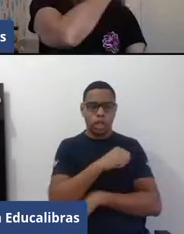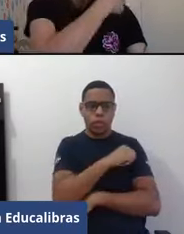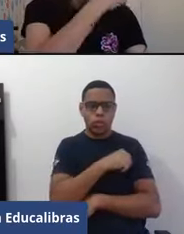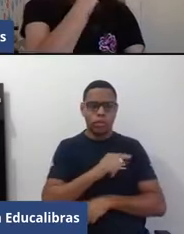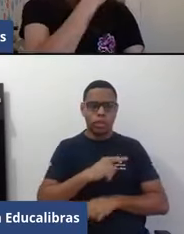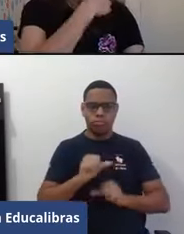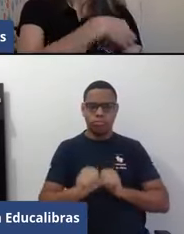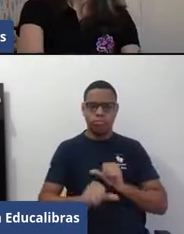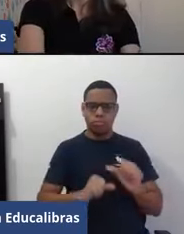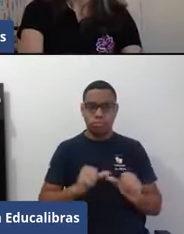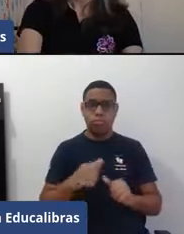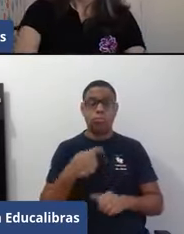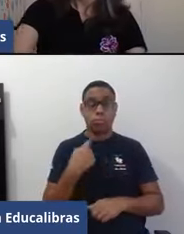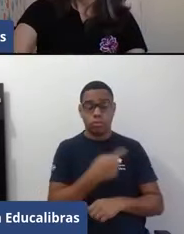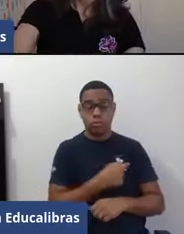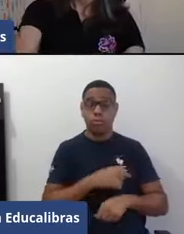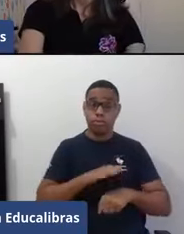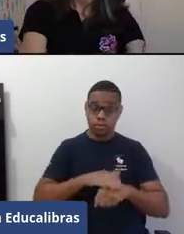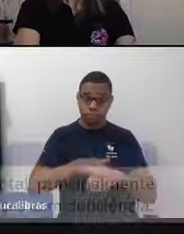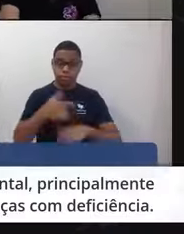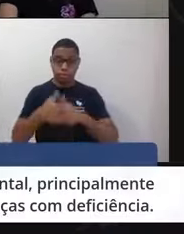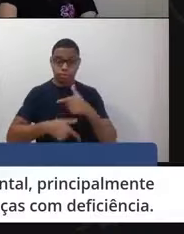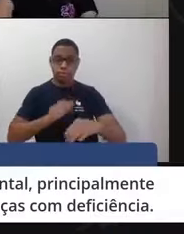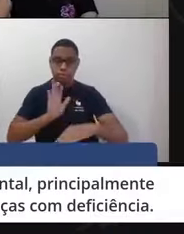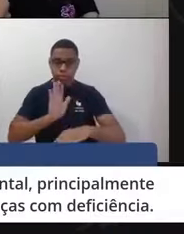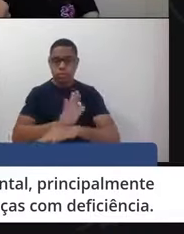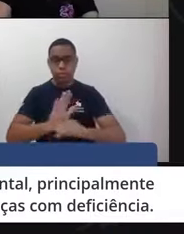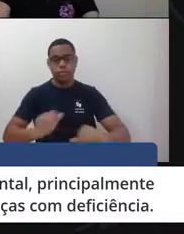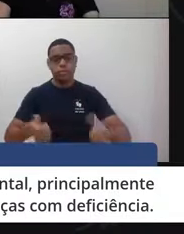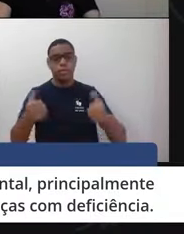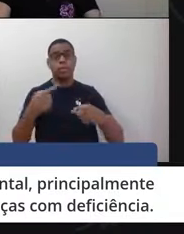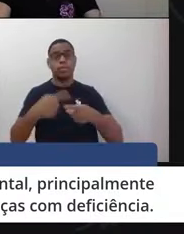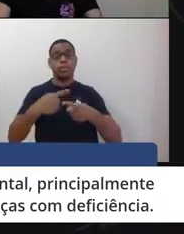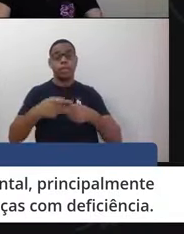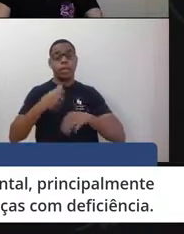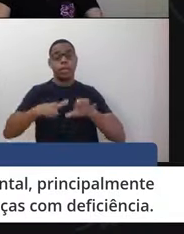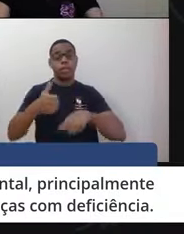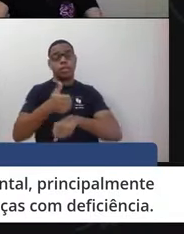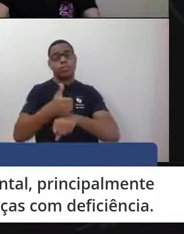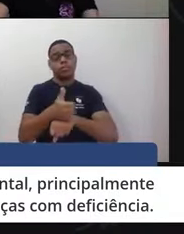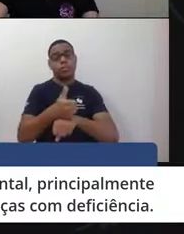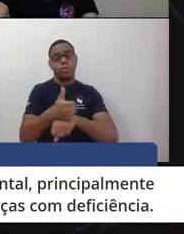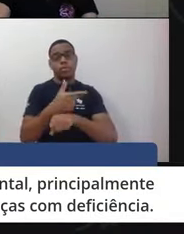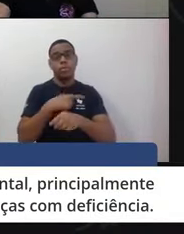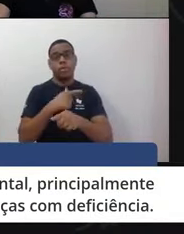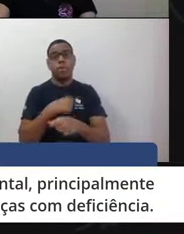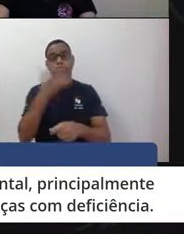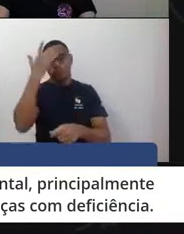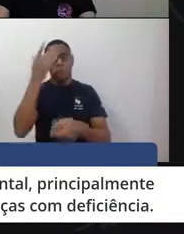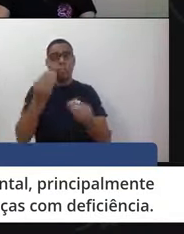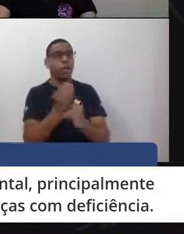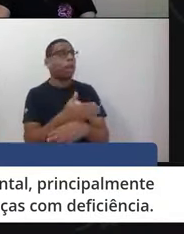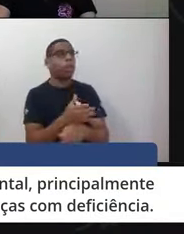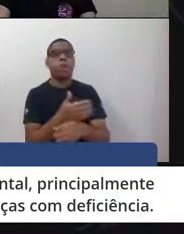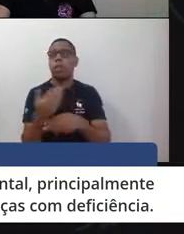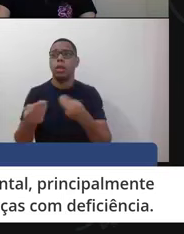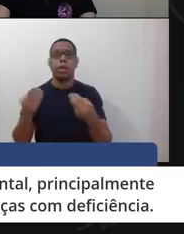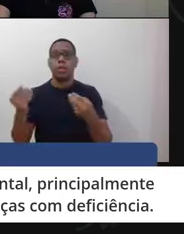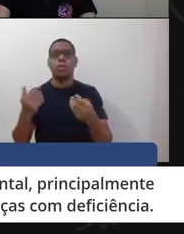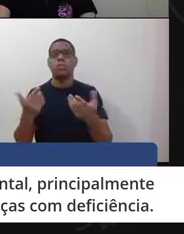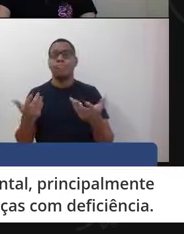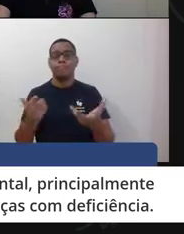porque devemos entrar em ação, sim, para ajudar, porque os profissionais, às vezes, eles se perdem nisso, eles não têm condições, sem